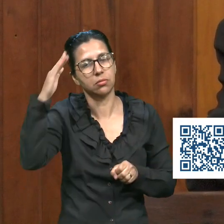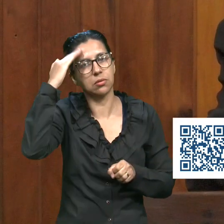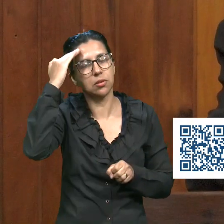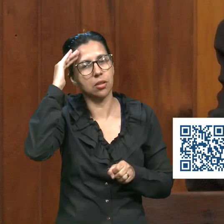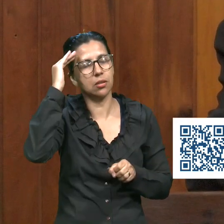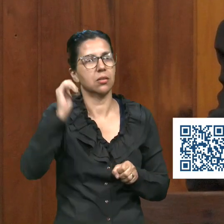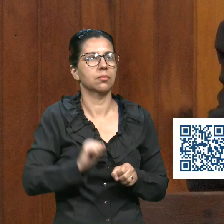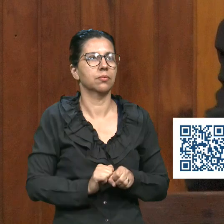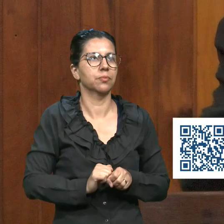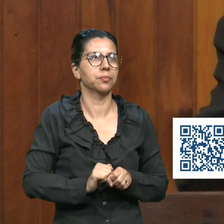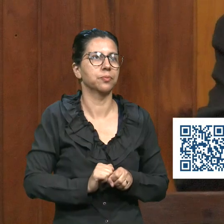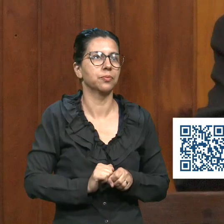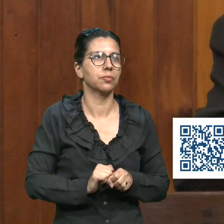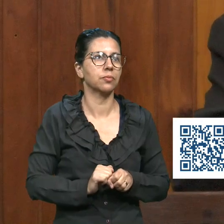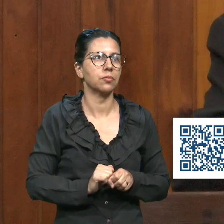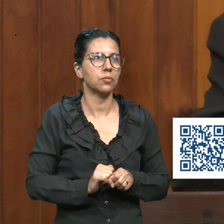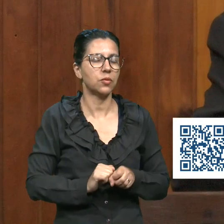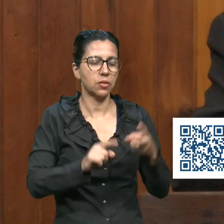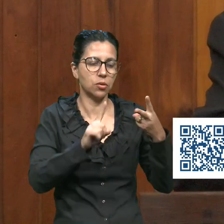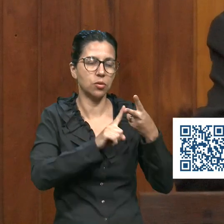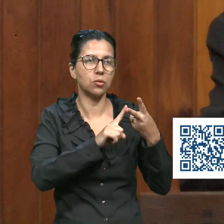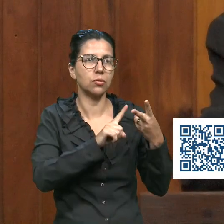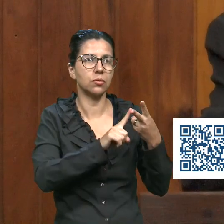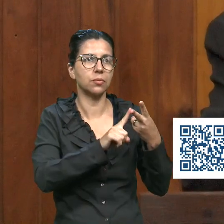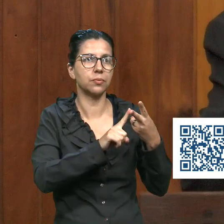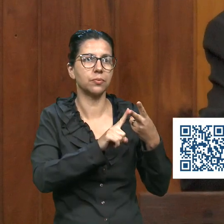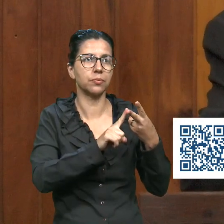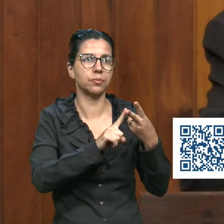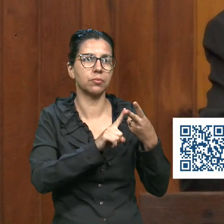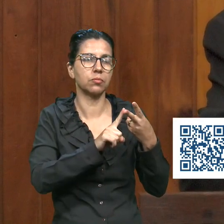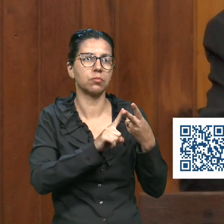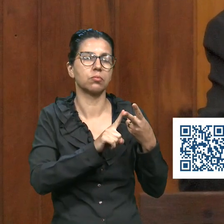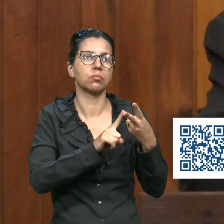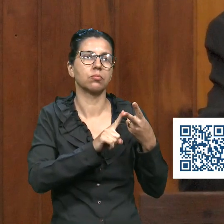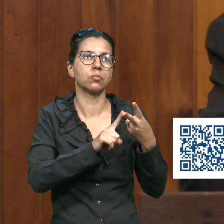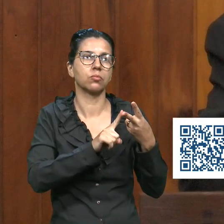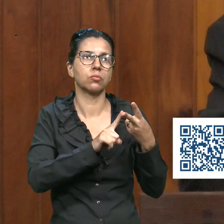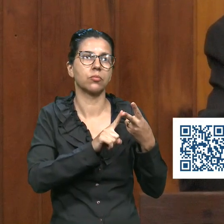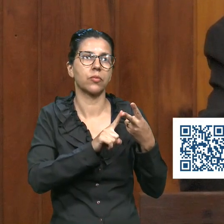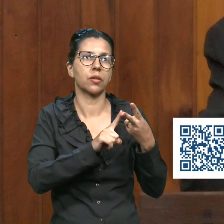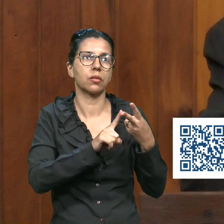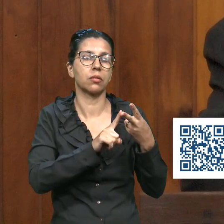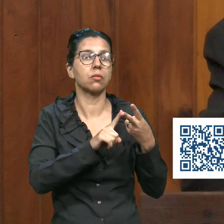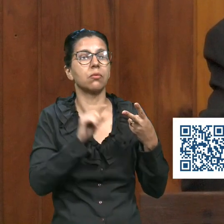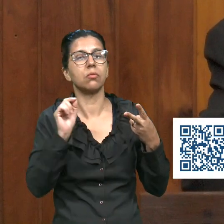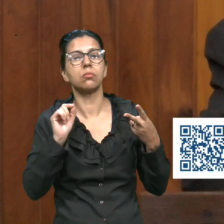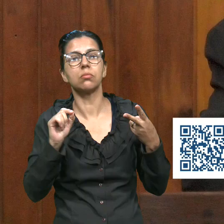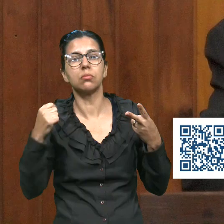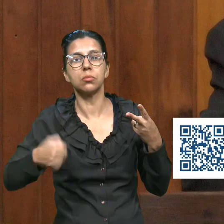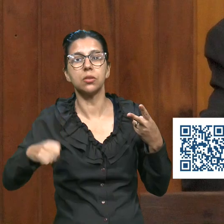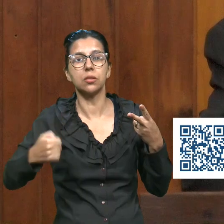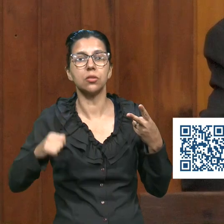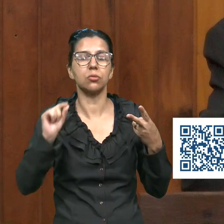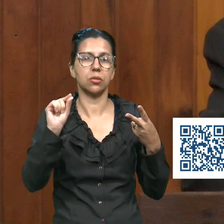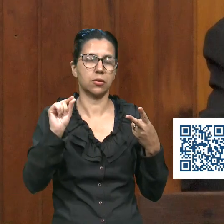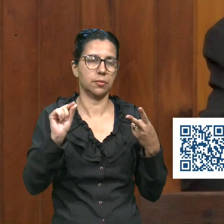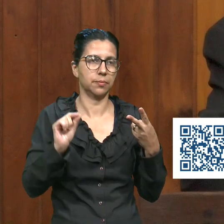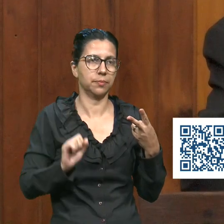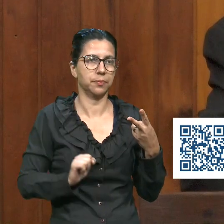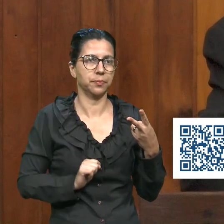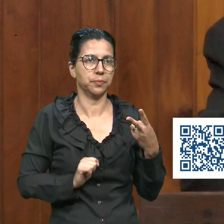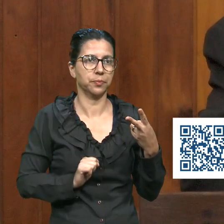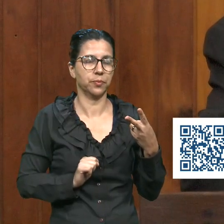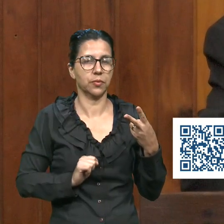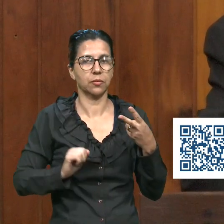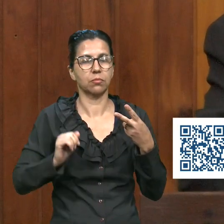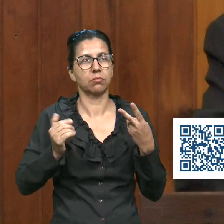dos moradores. Segundo, naturalmente, o que deve ser feito tecnicamente,